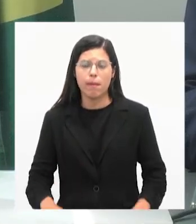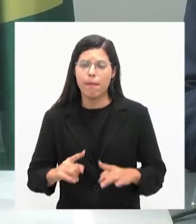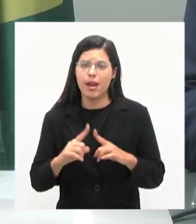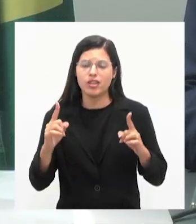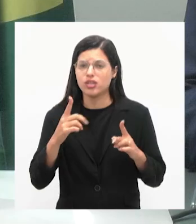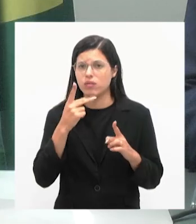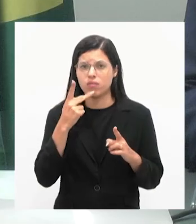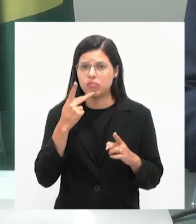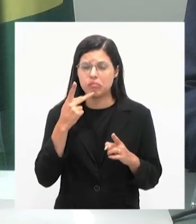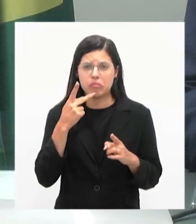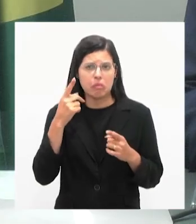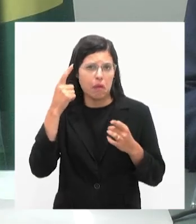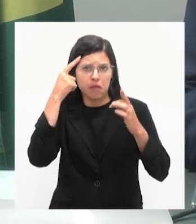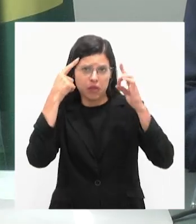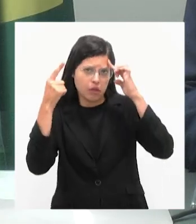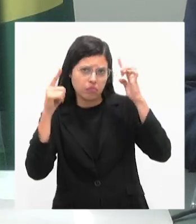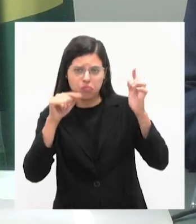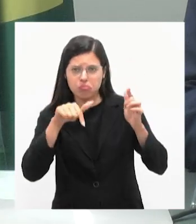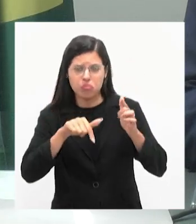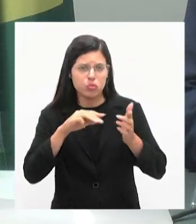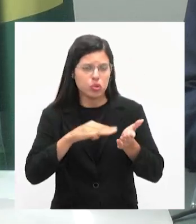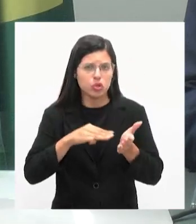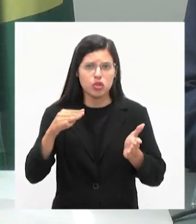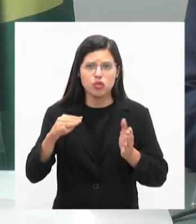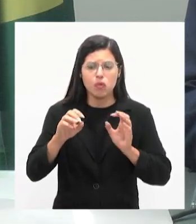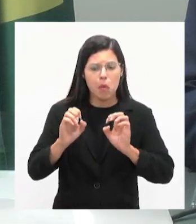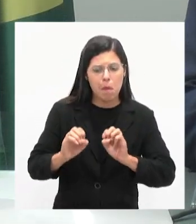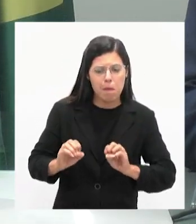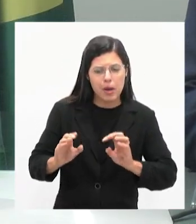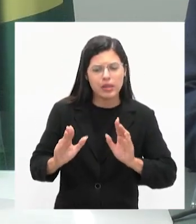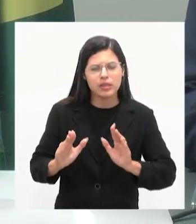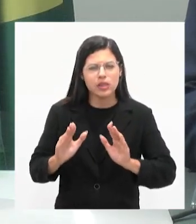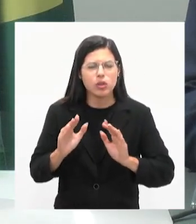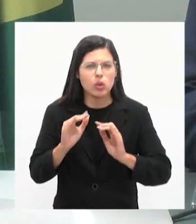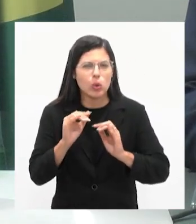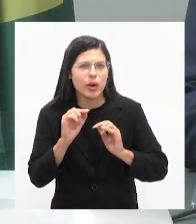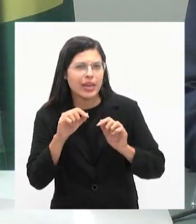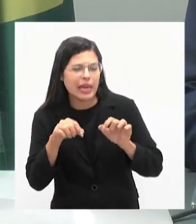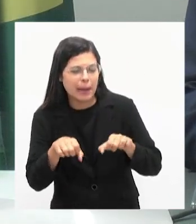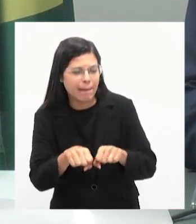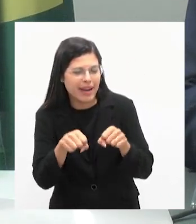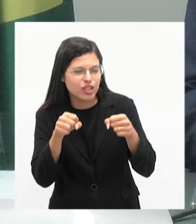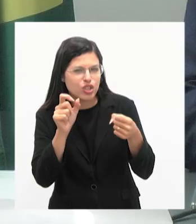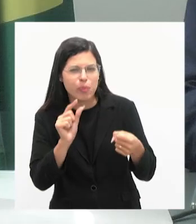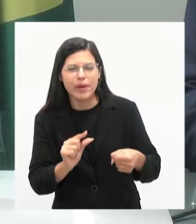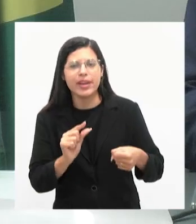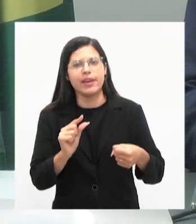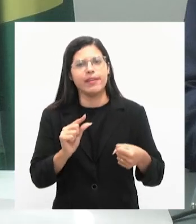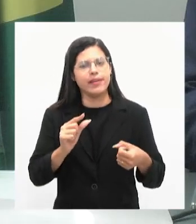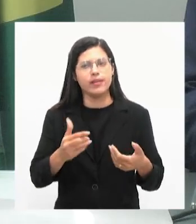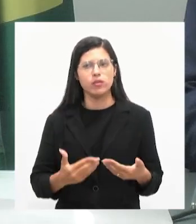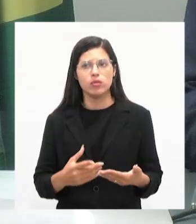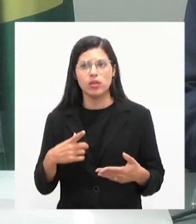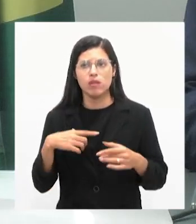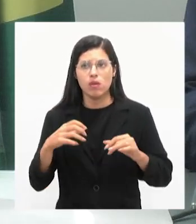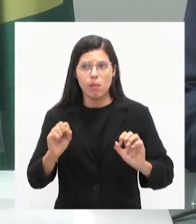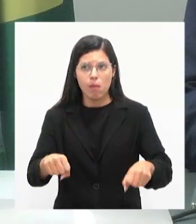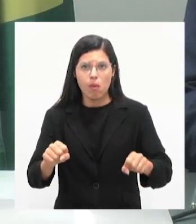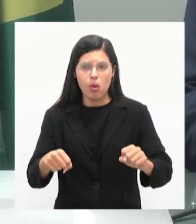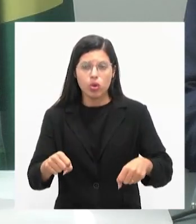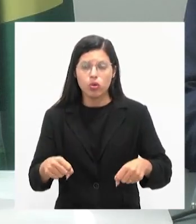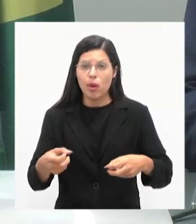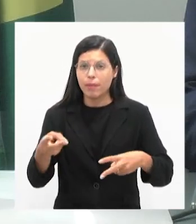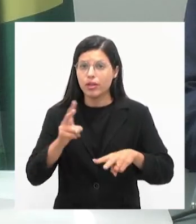motivos, Coronel Luciano. Uma lanterninha com rachadinho, um retrovisor com rachado. Teve moto que foi apreendida porque tinha uma